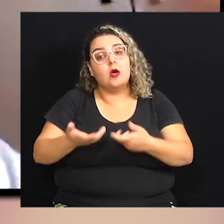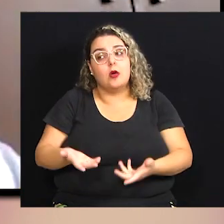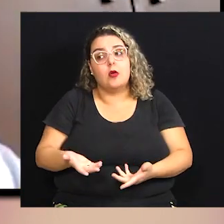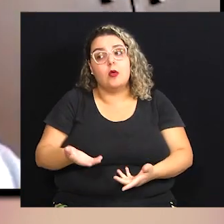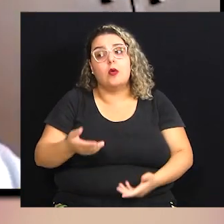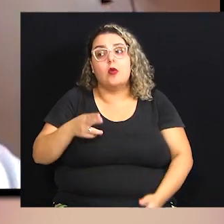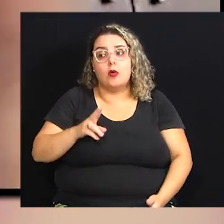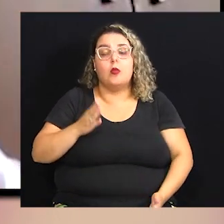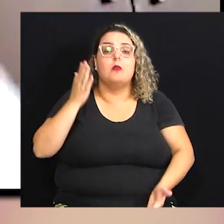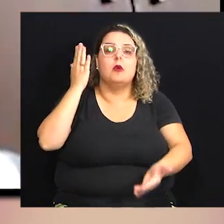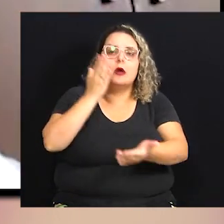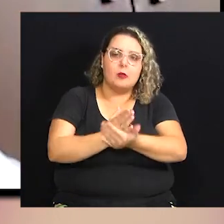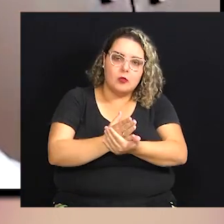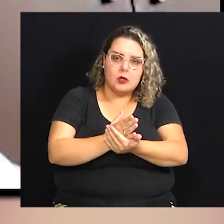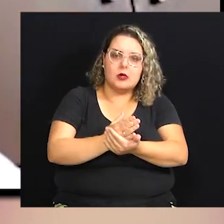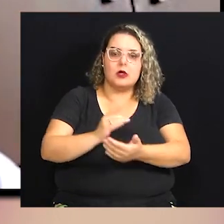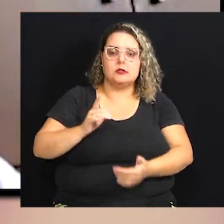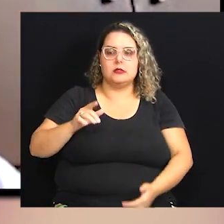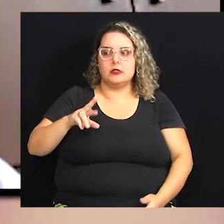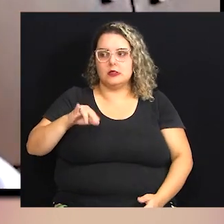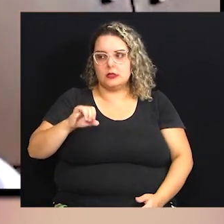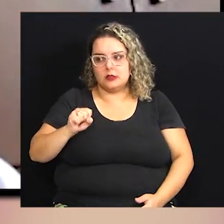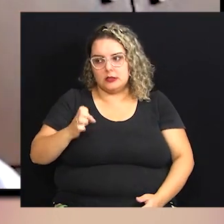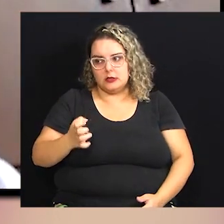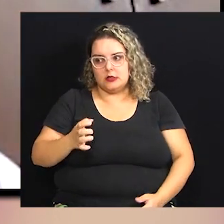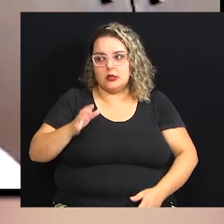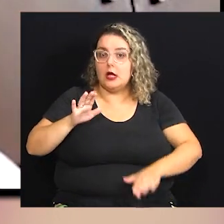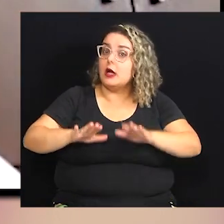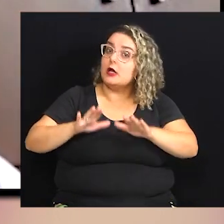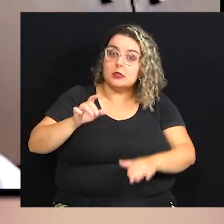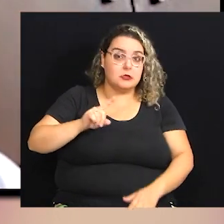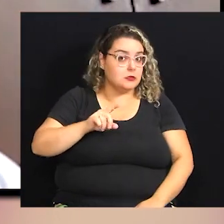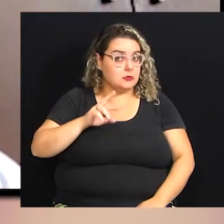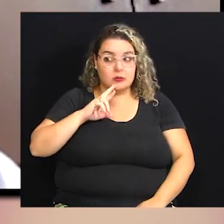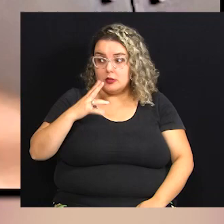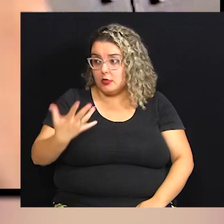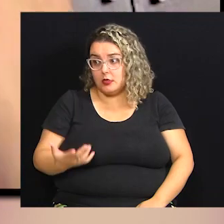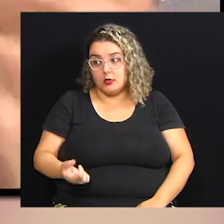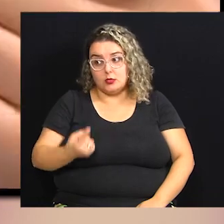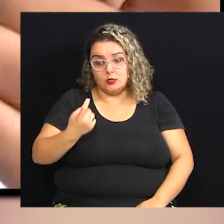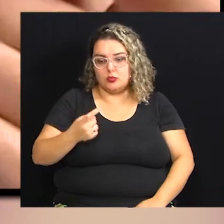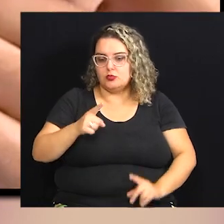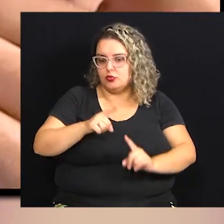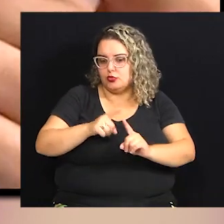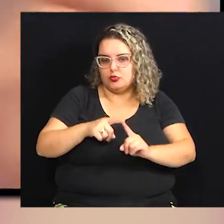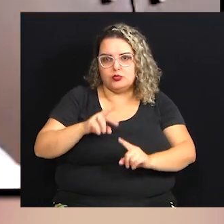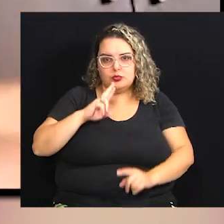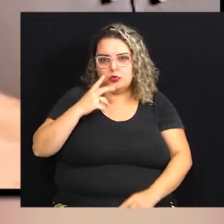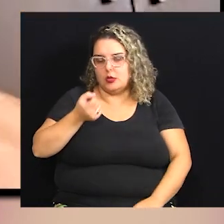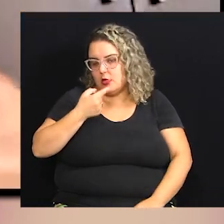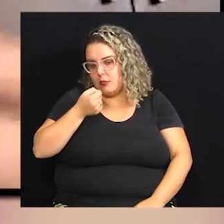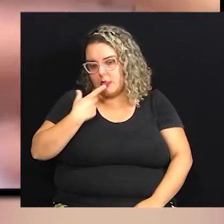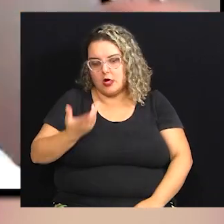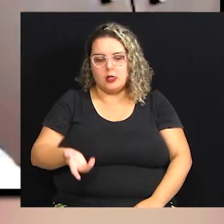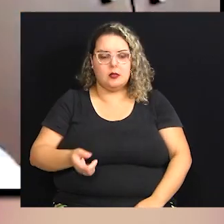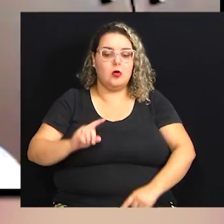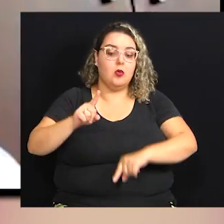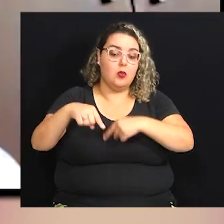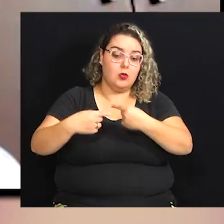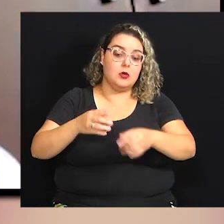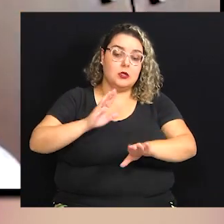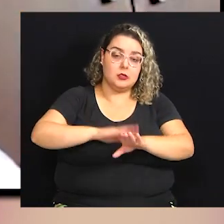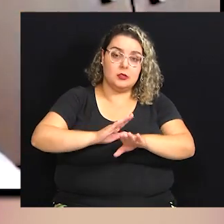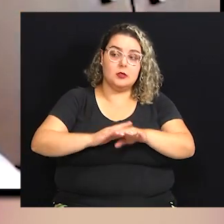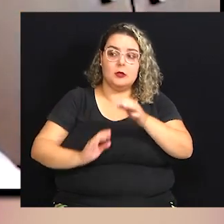para controlar isso ou mesmo para abortar essa crise, entendeu? Hum. Nem sempre resolve um único tipo de remédio, pode ser que sejam necessárias